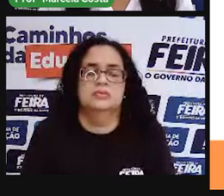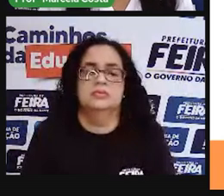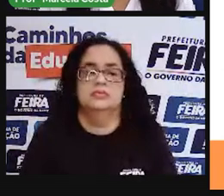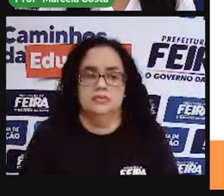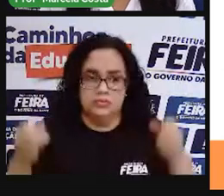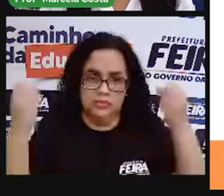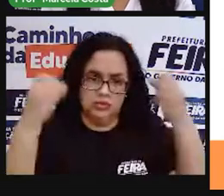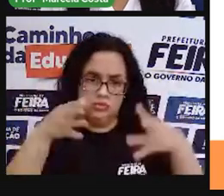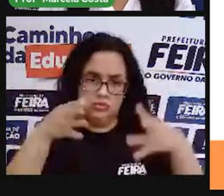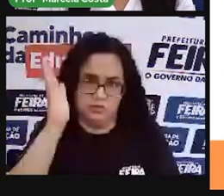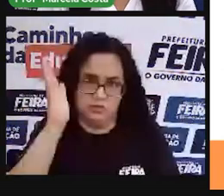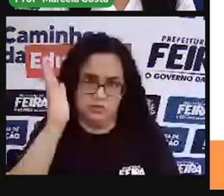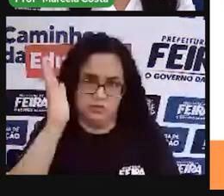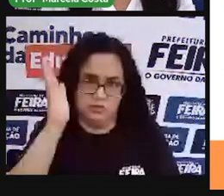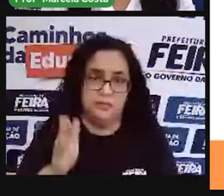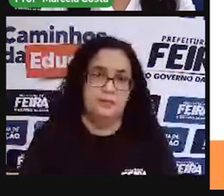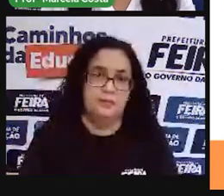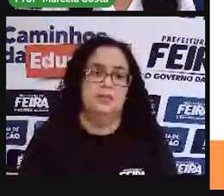responder.